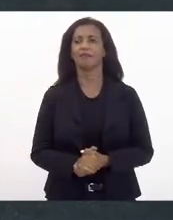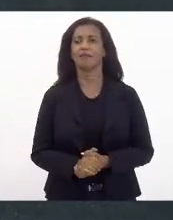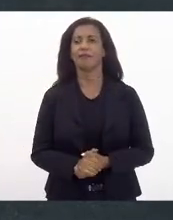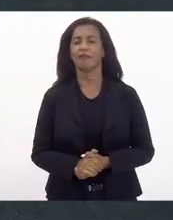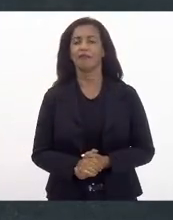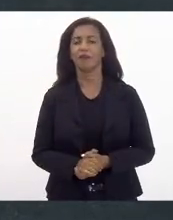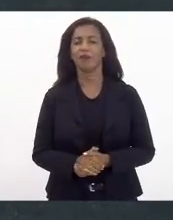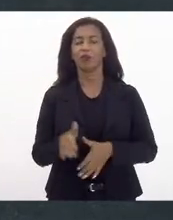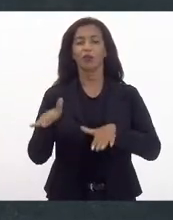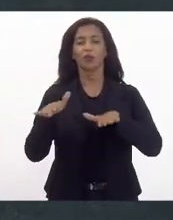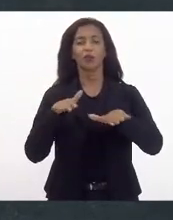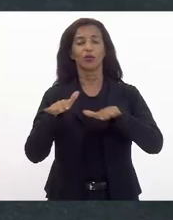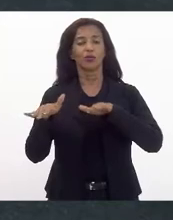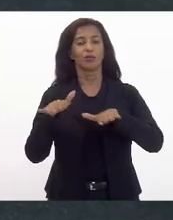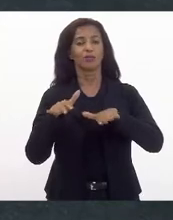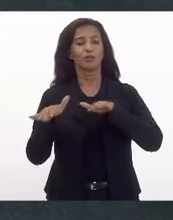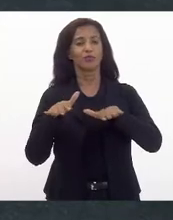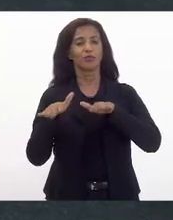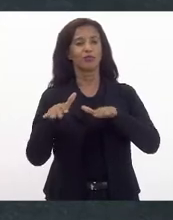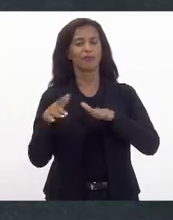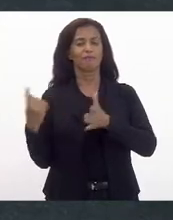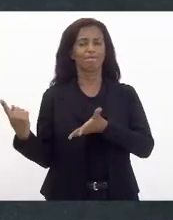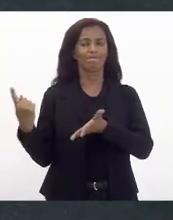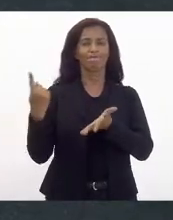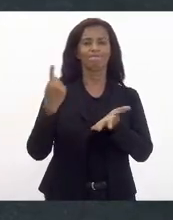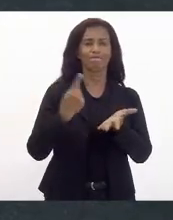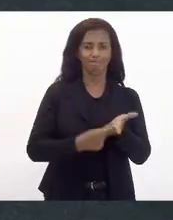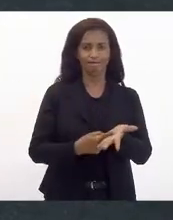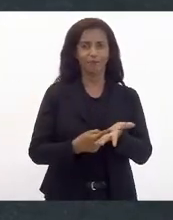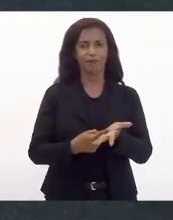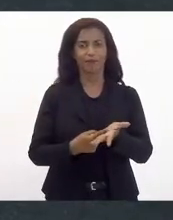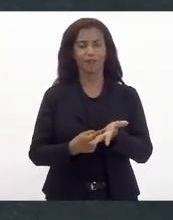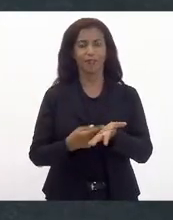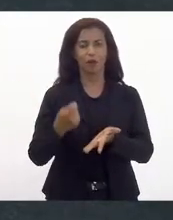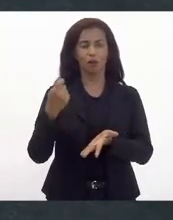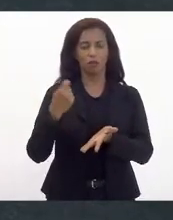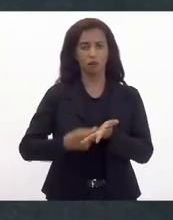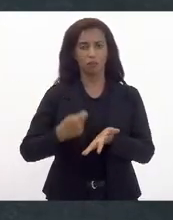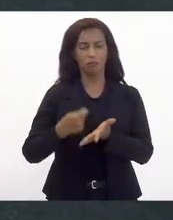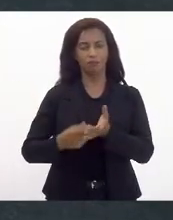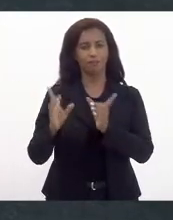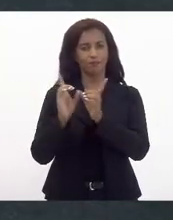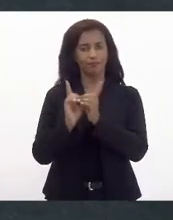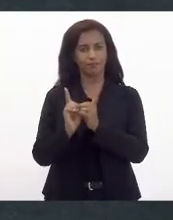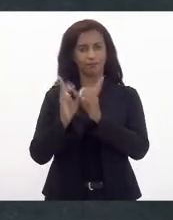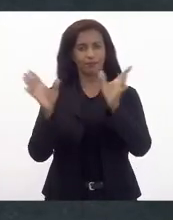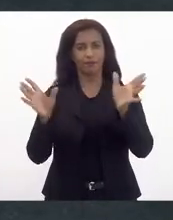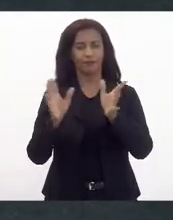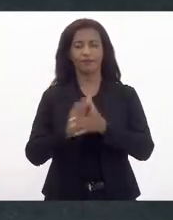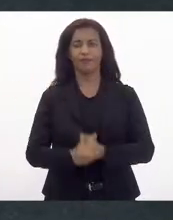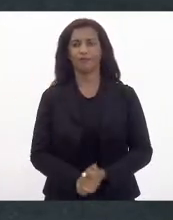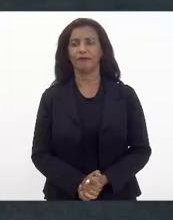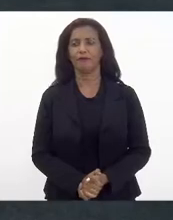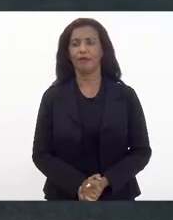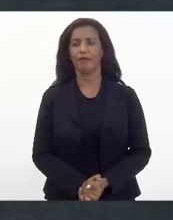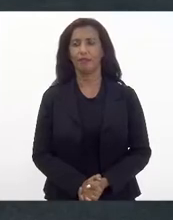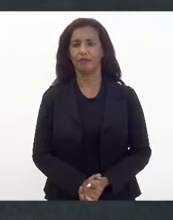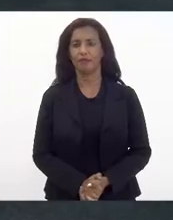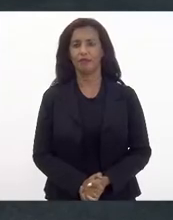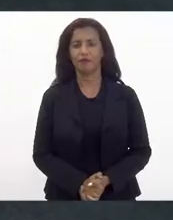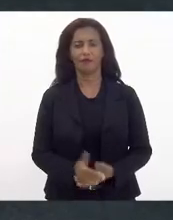nos movimentos E marcaram a luta pela democracia e